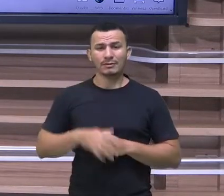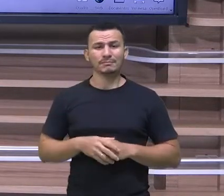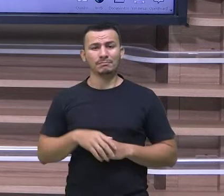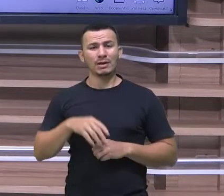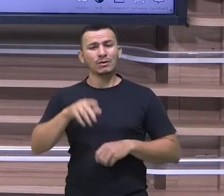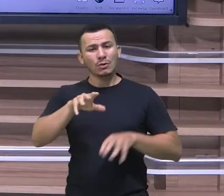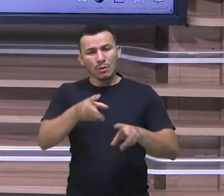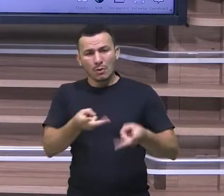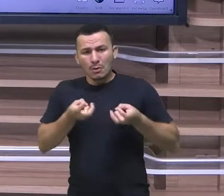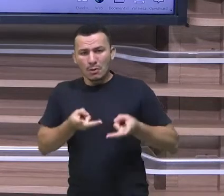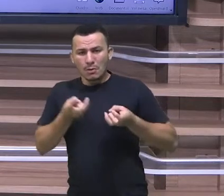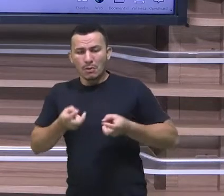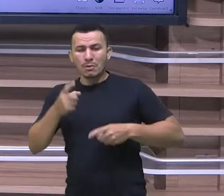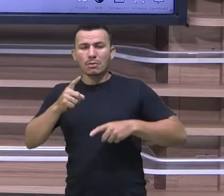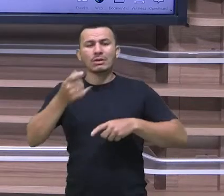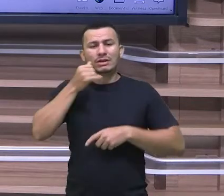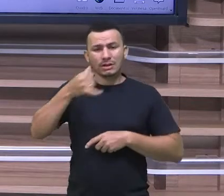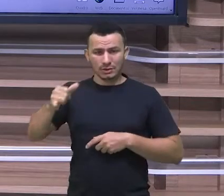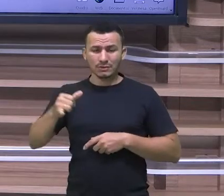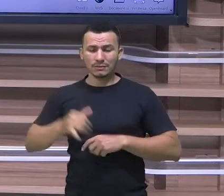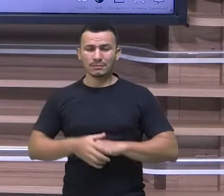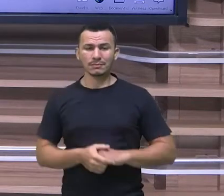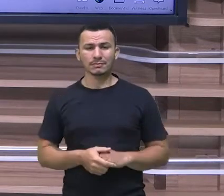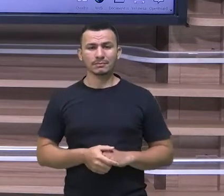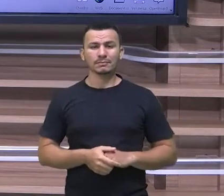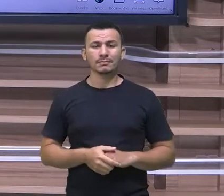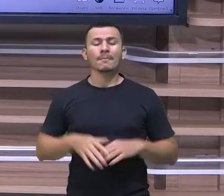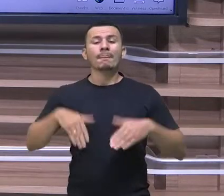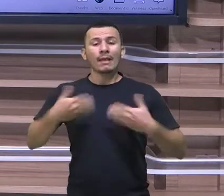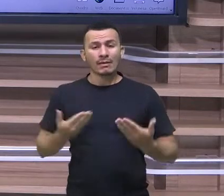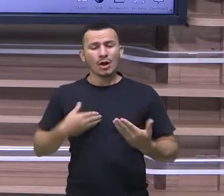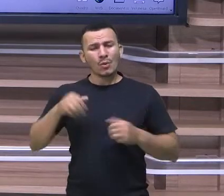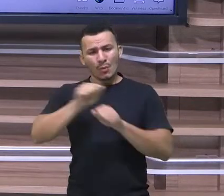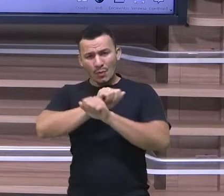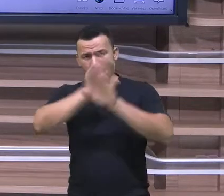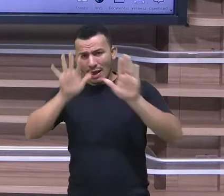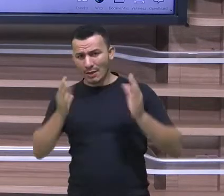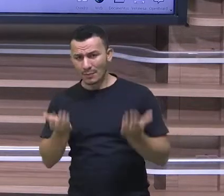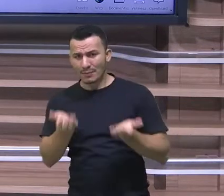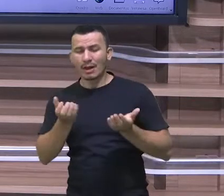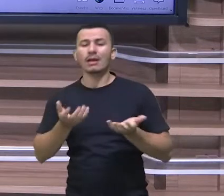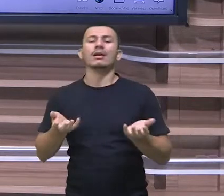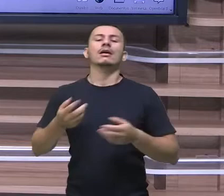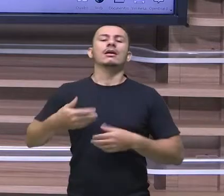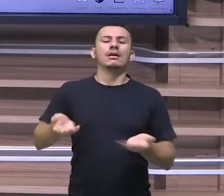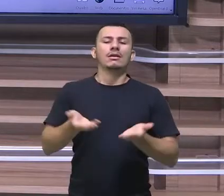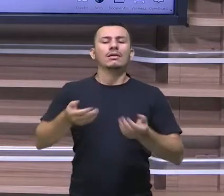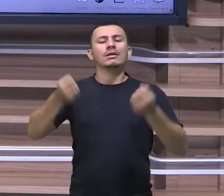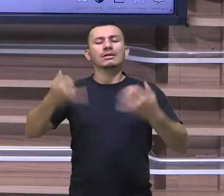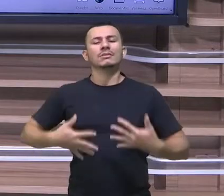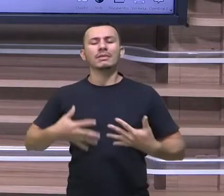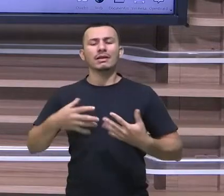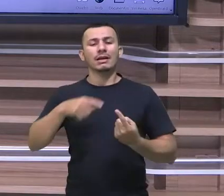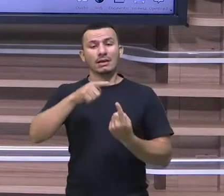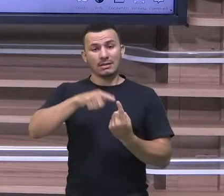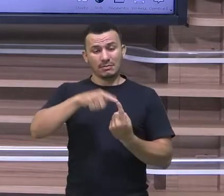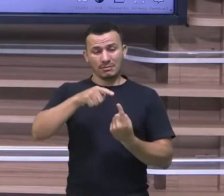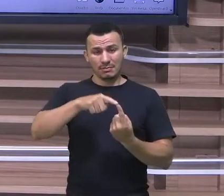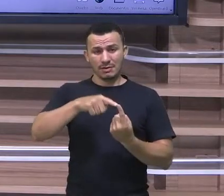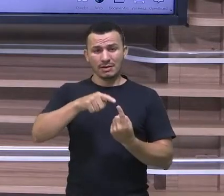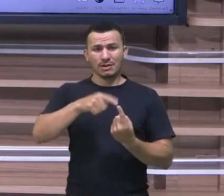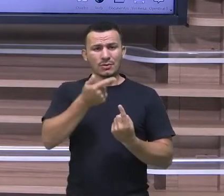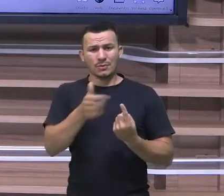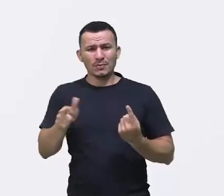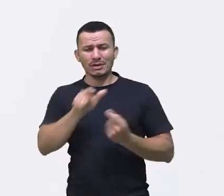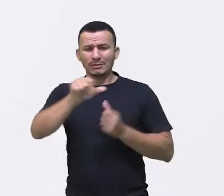matéria-prima que a gente vai utilizar como fonte de energia. Então, para a gente ficar mais claro, a gente vai começar falando sobre as fontes não renováveis. Então,